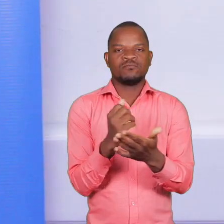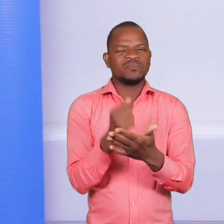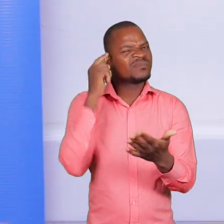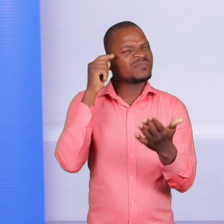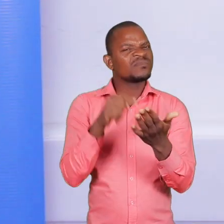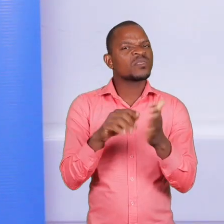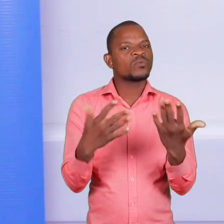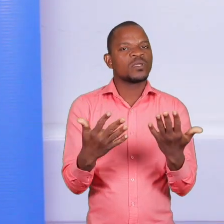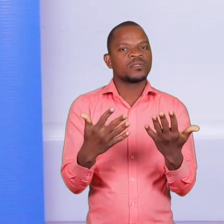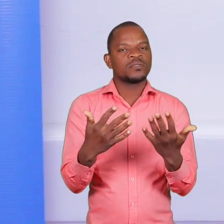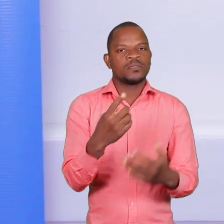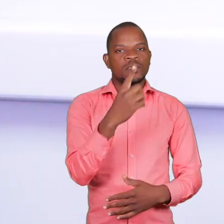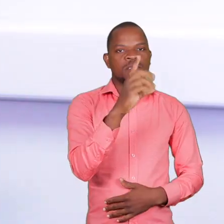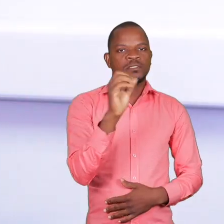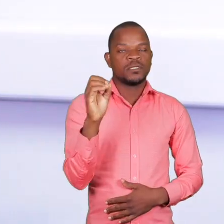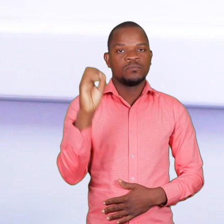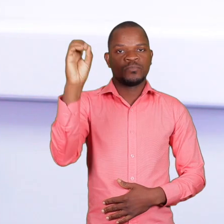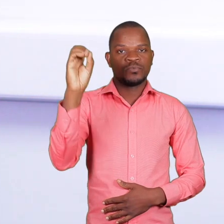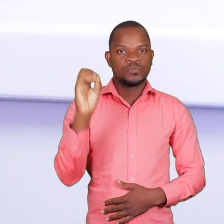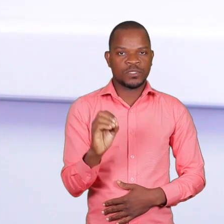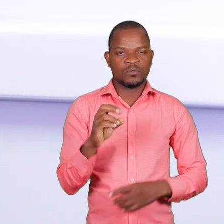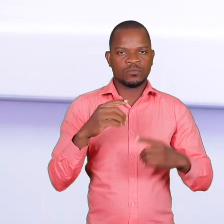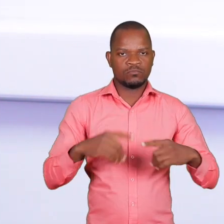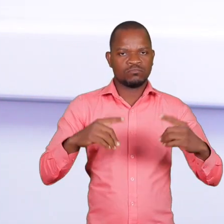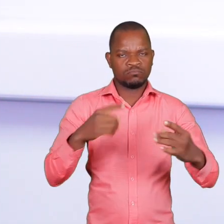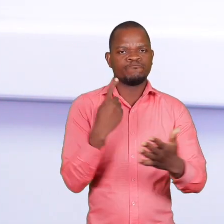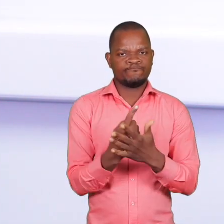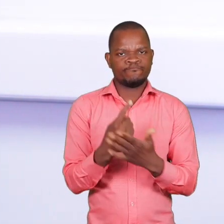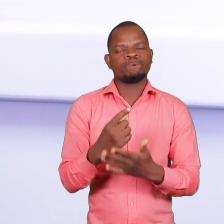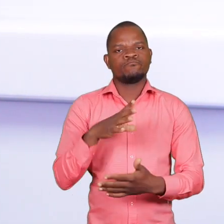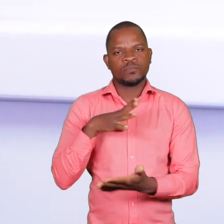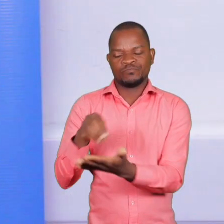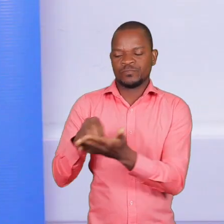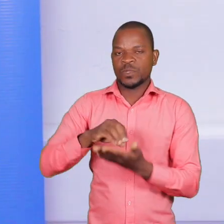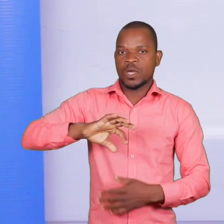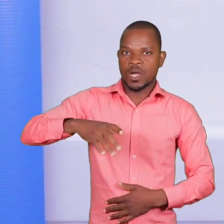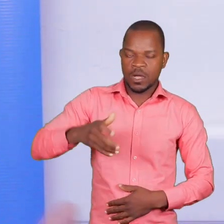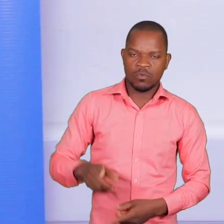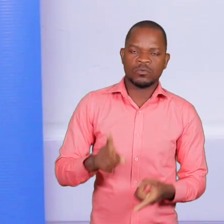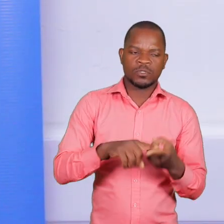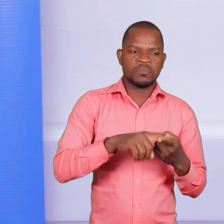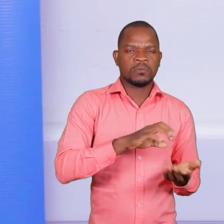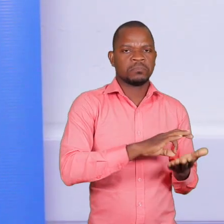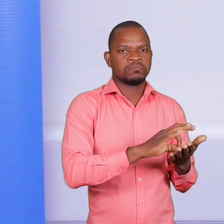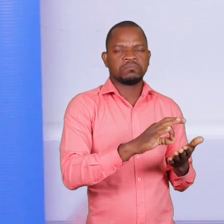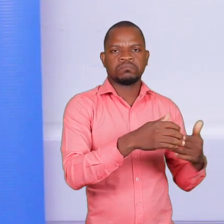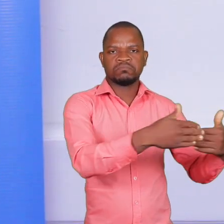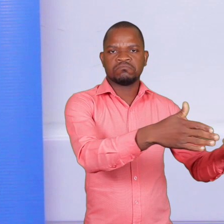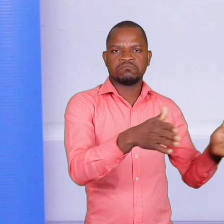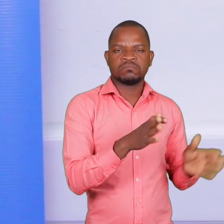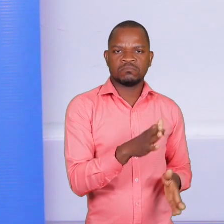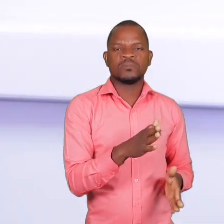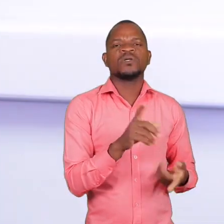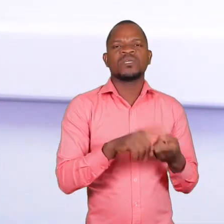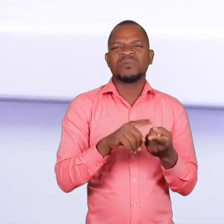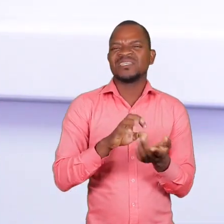à água e saneamento. E ter boas práticas também de higiene. Então, esse é um outro objetivo que temos que